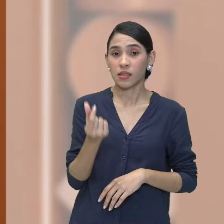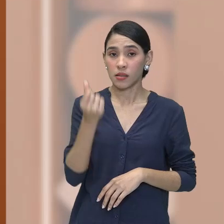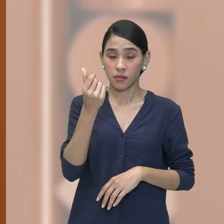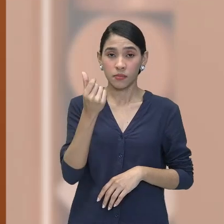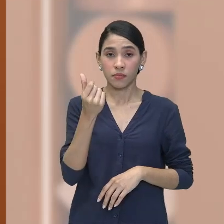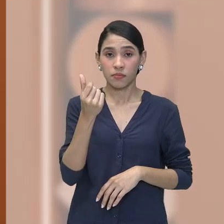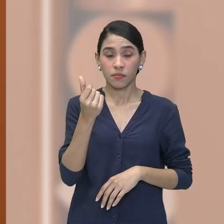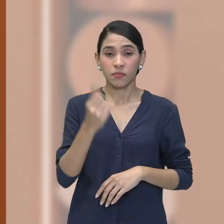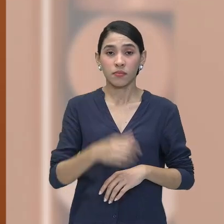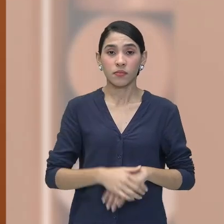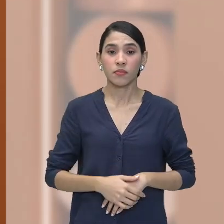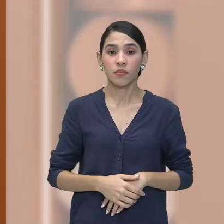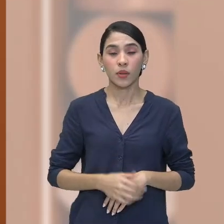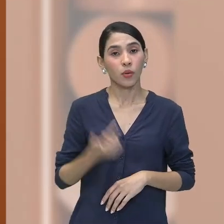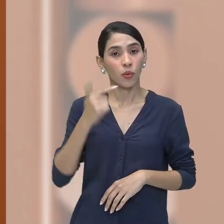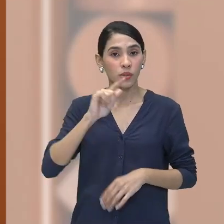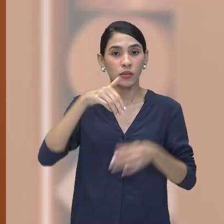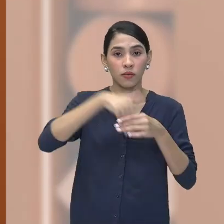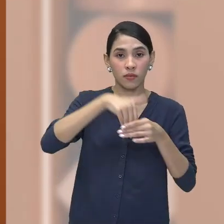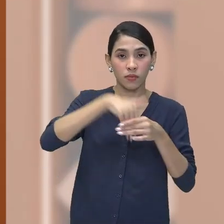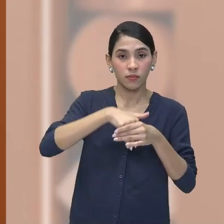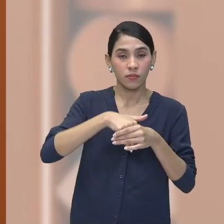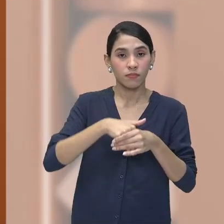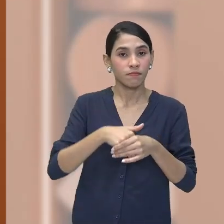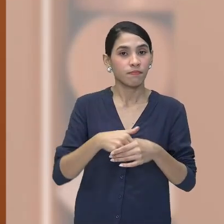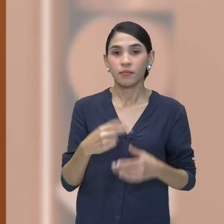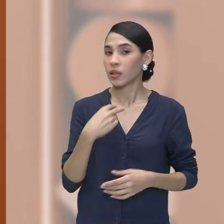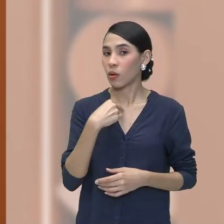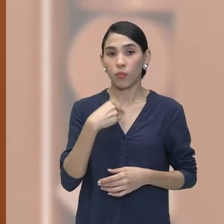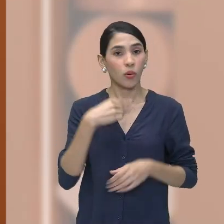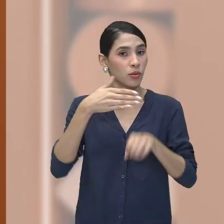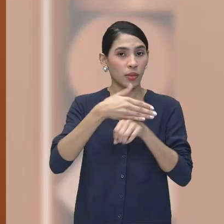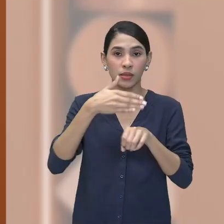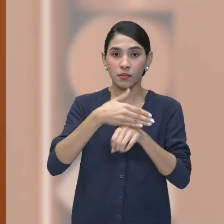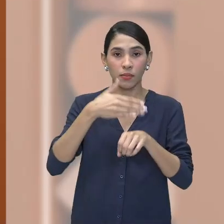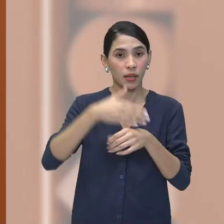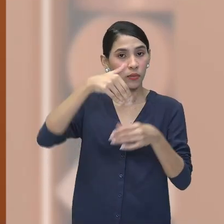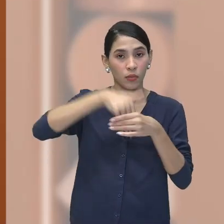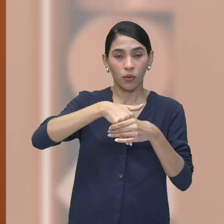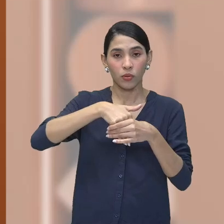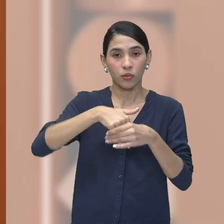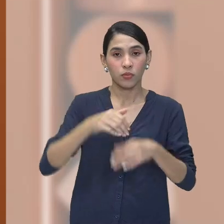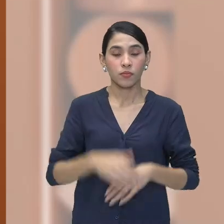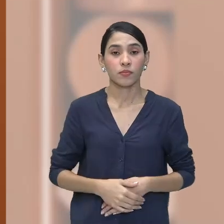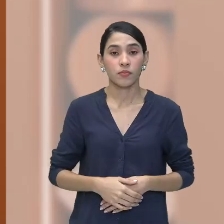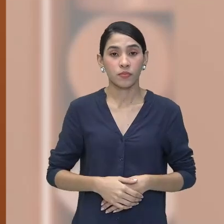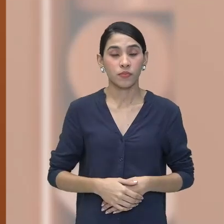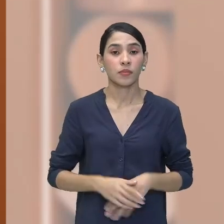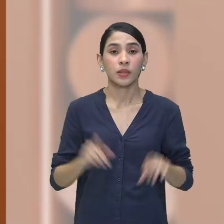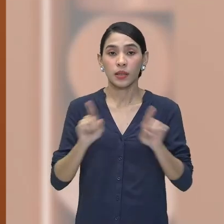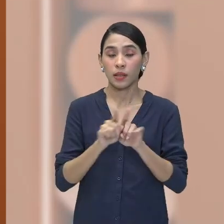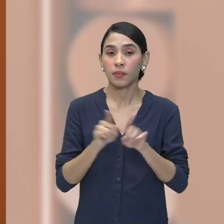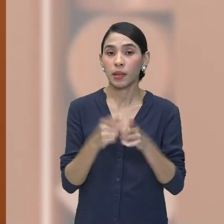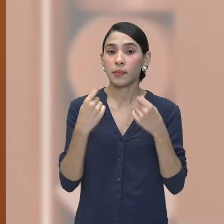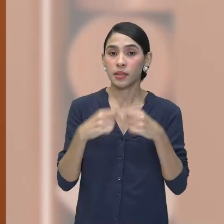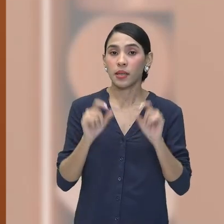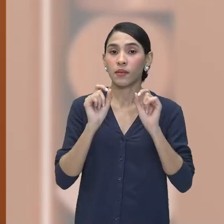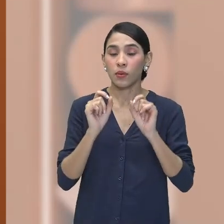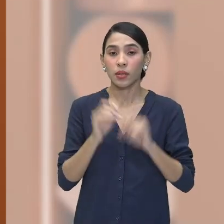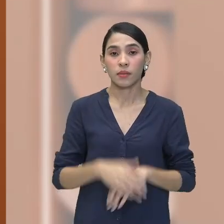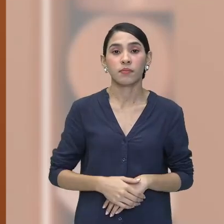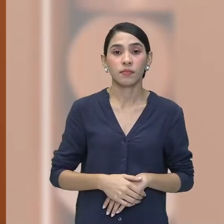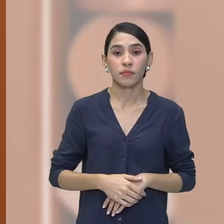que lhe permita ter voto, não participa das eleições, não vota. Sendo que também tinha que ser